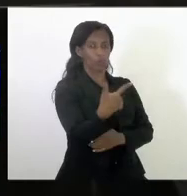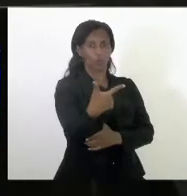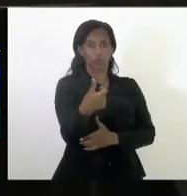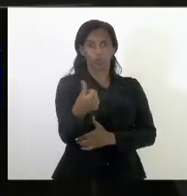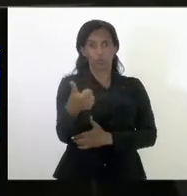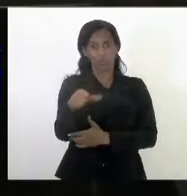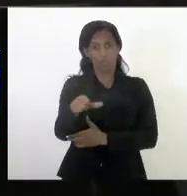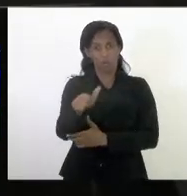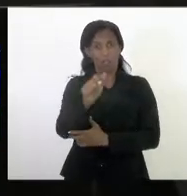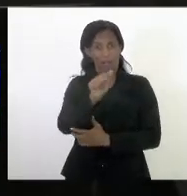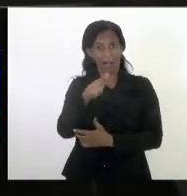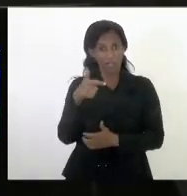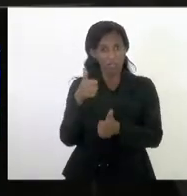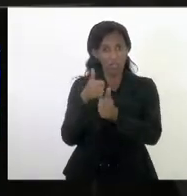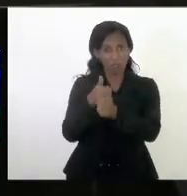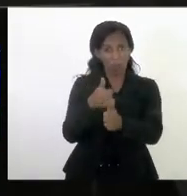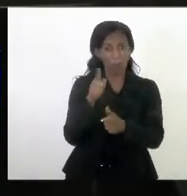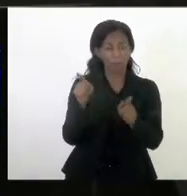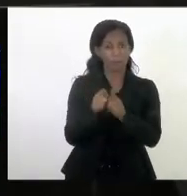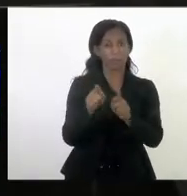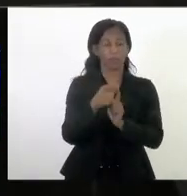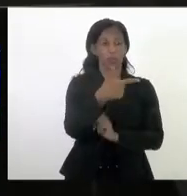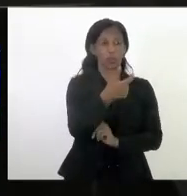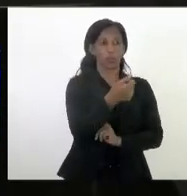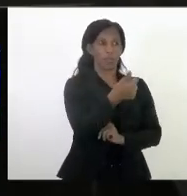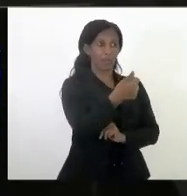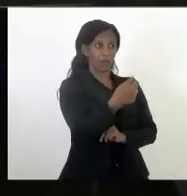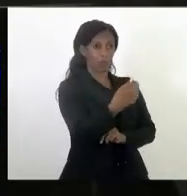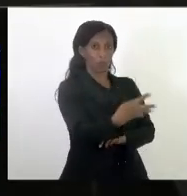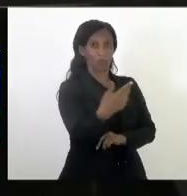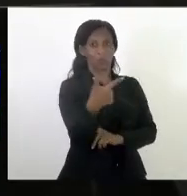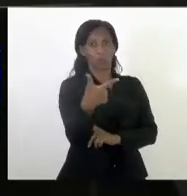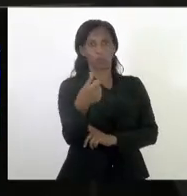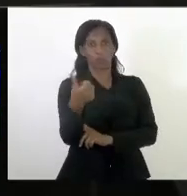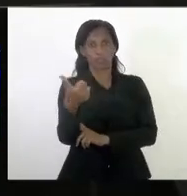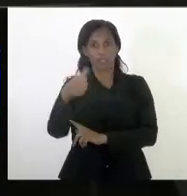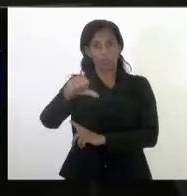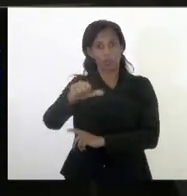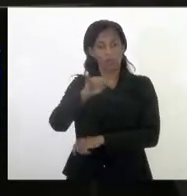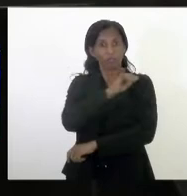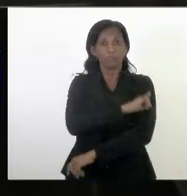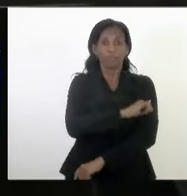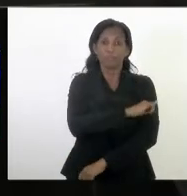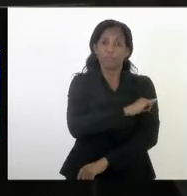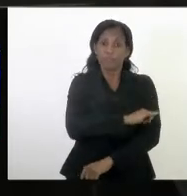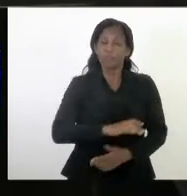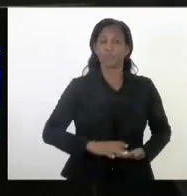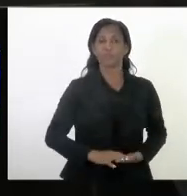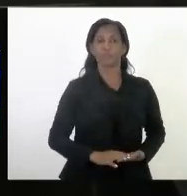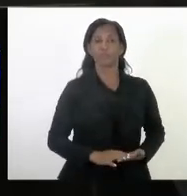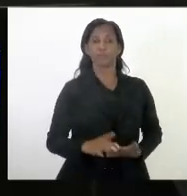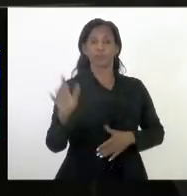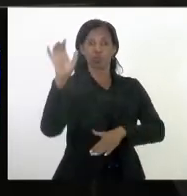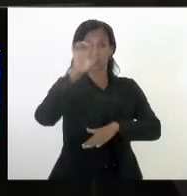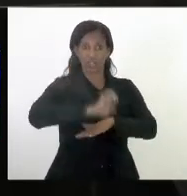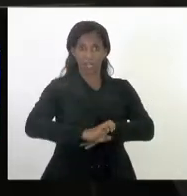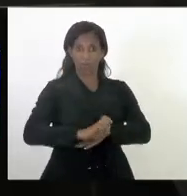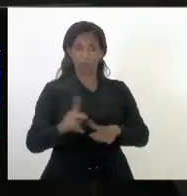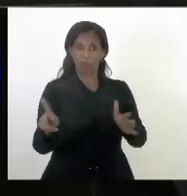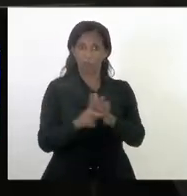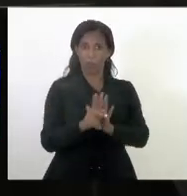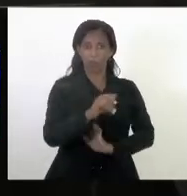Alexandre, que acompanha esses dados também, entre 2014 e 2019, o Rio de Janeiro, o estado do Rio de